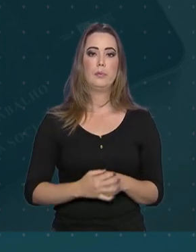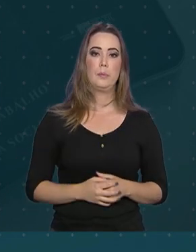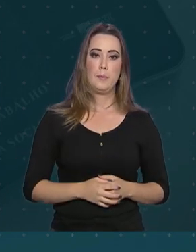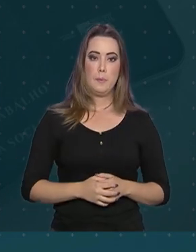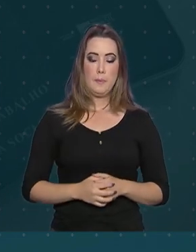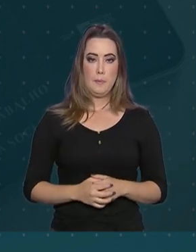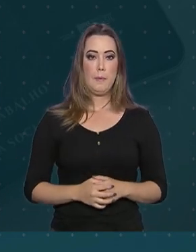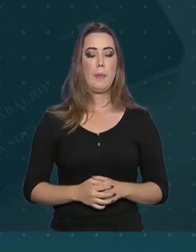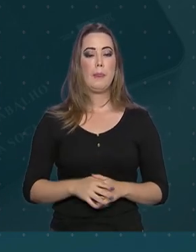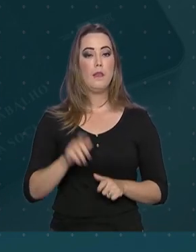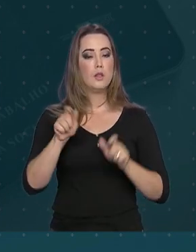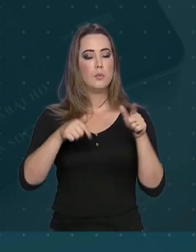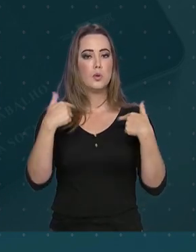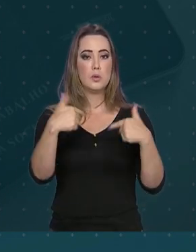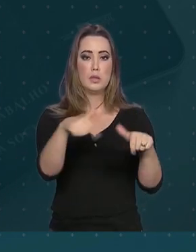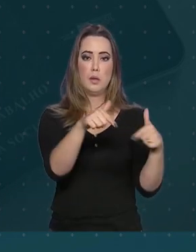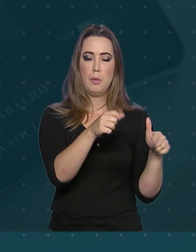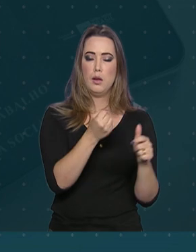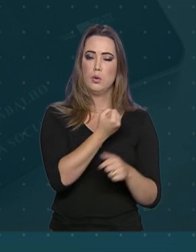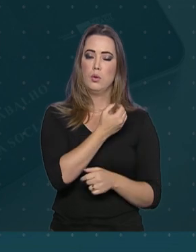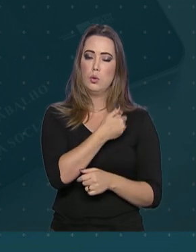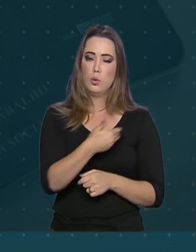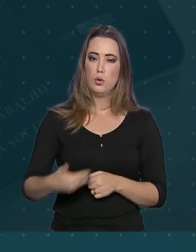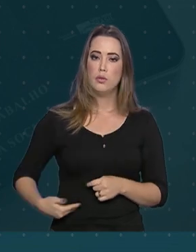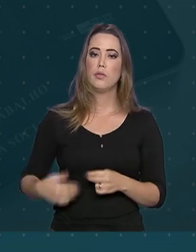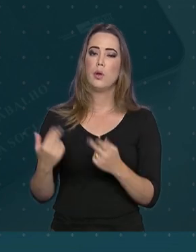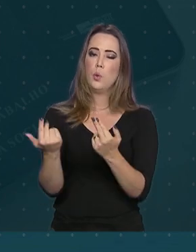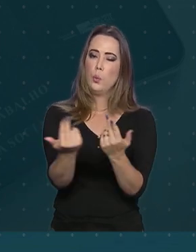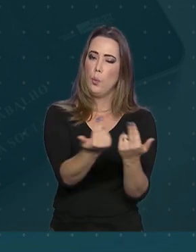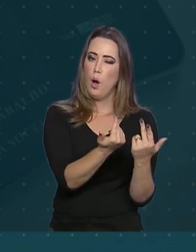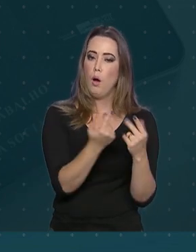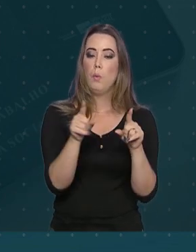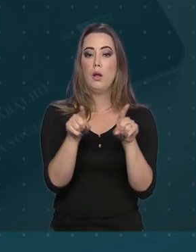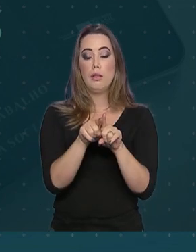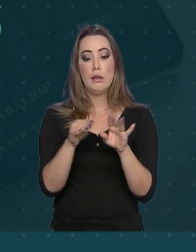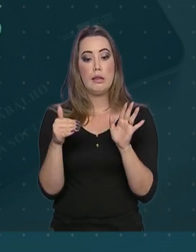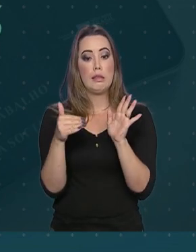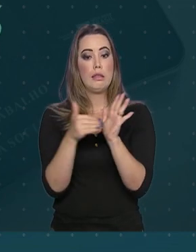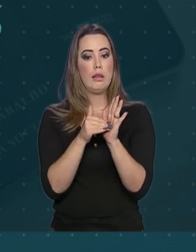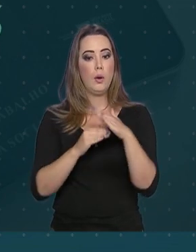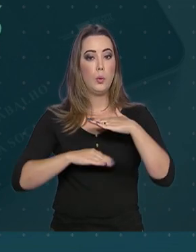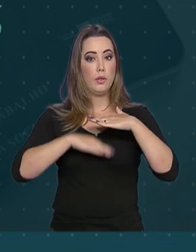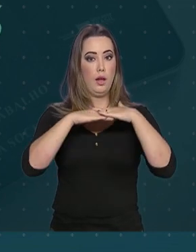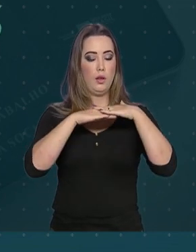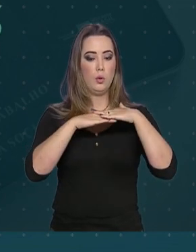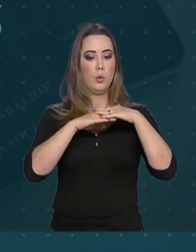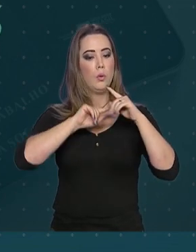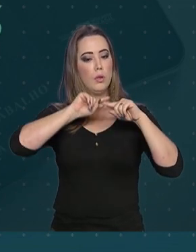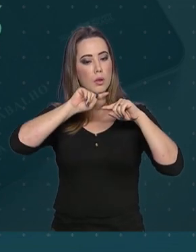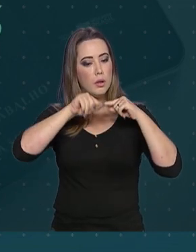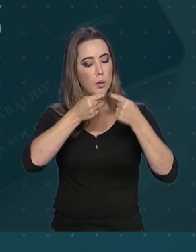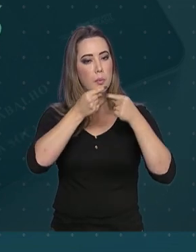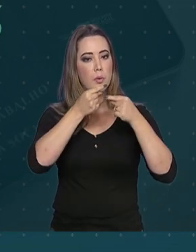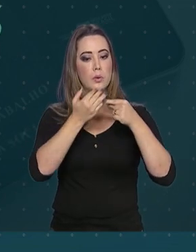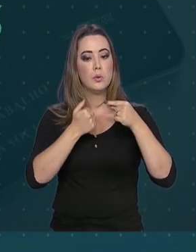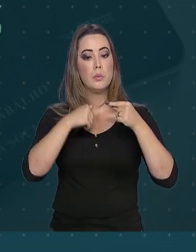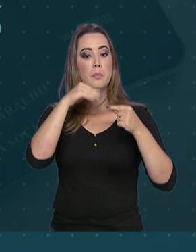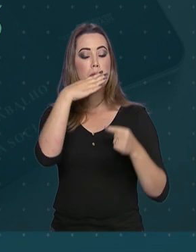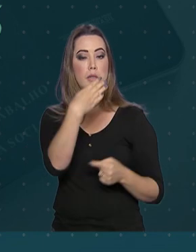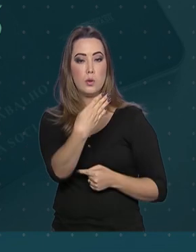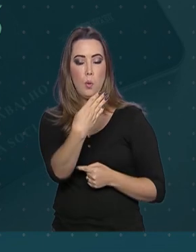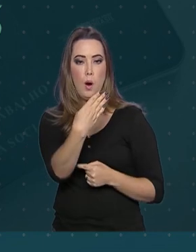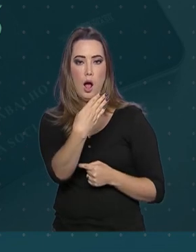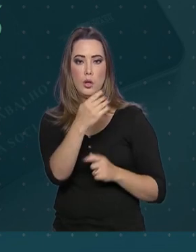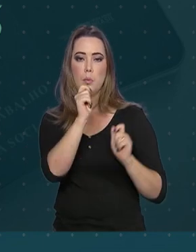Os servidores públicos seguem a mesma regra até o teto da Previdência. A partir daí, tem mais quatro